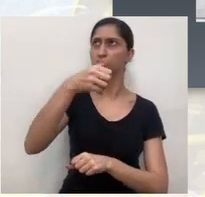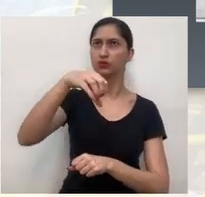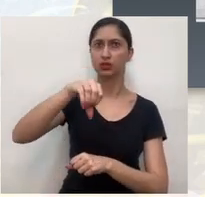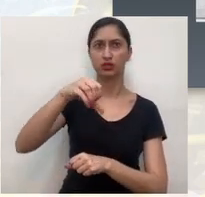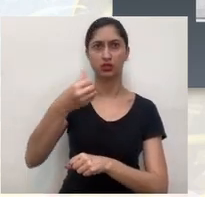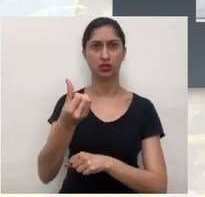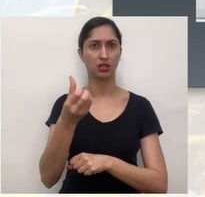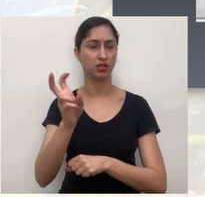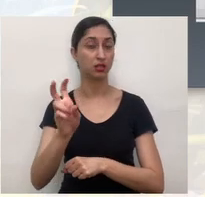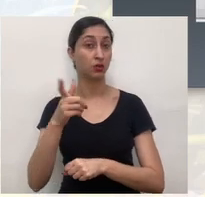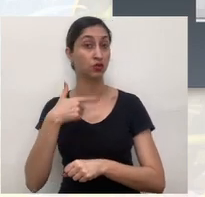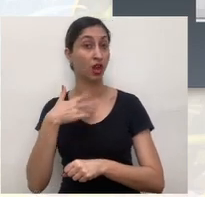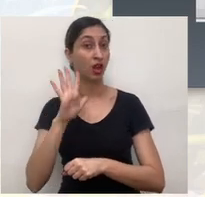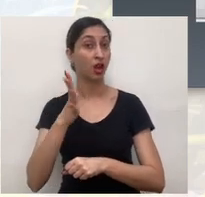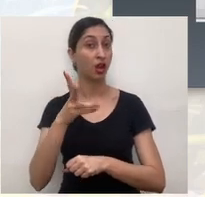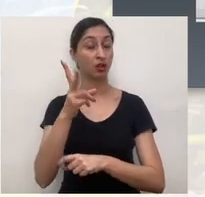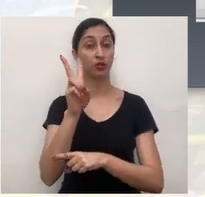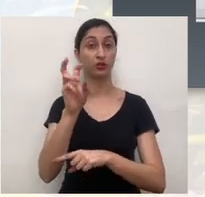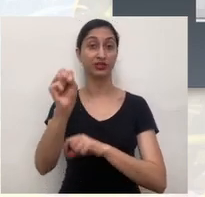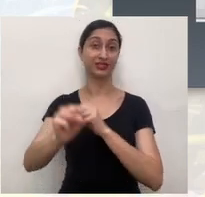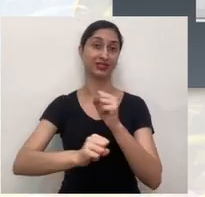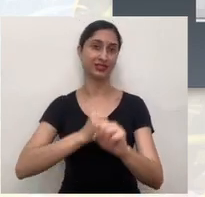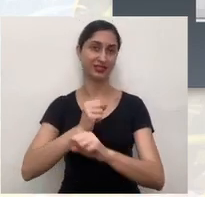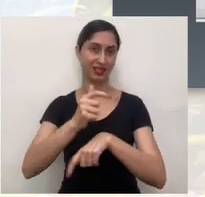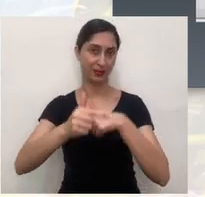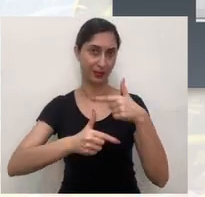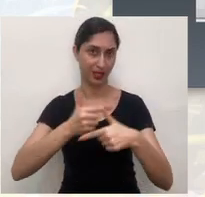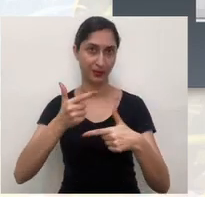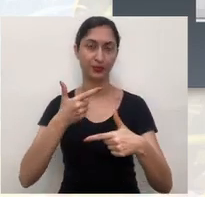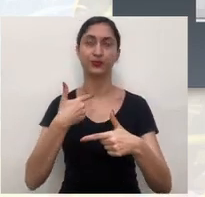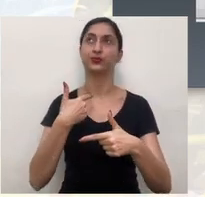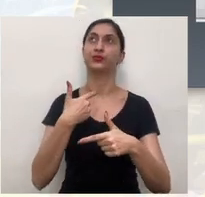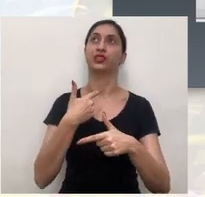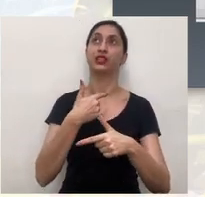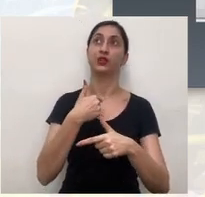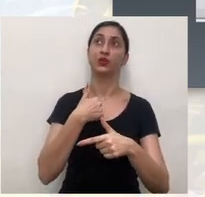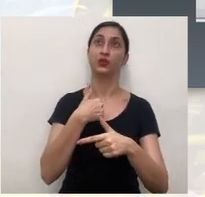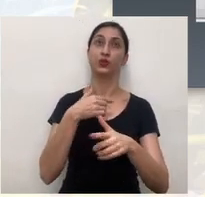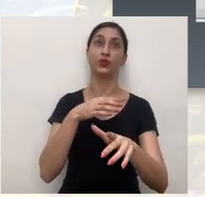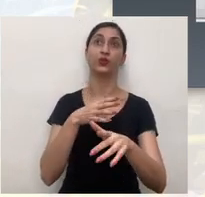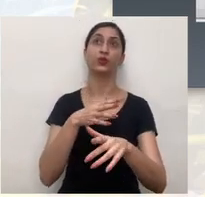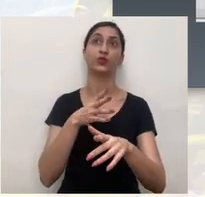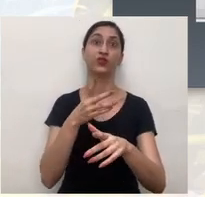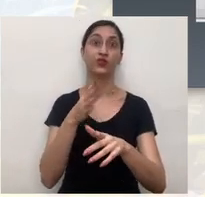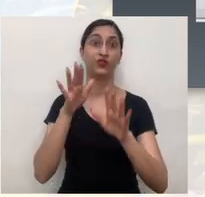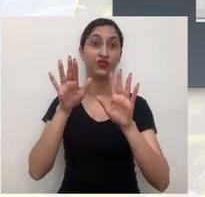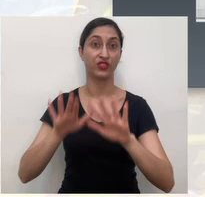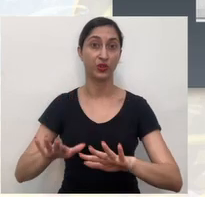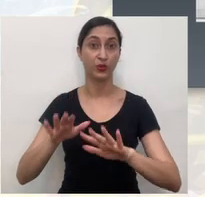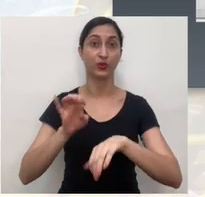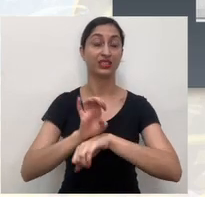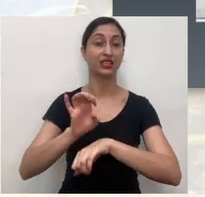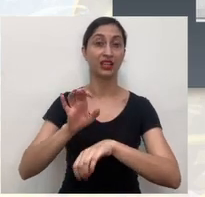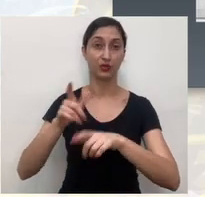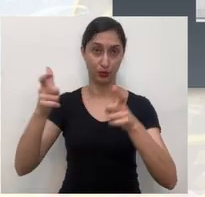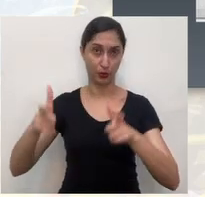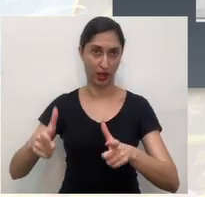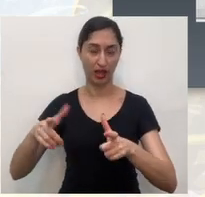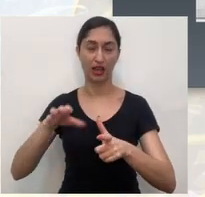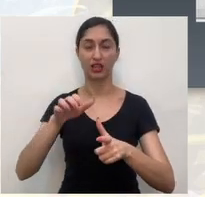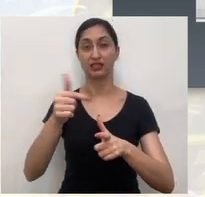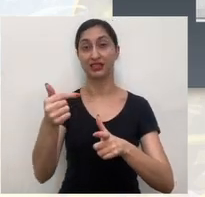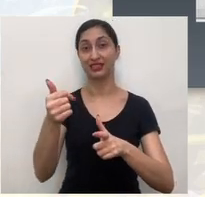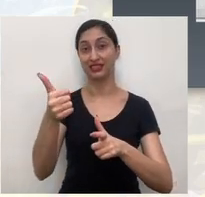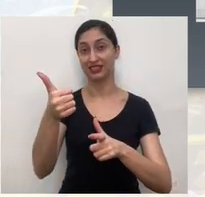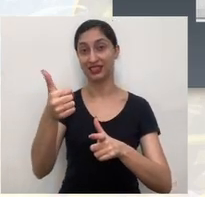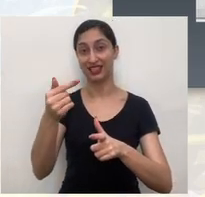tinha 2 anos que eu estava no escritório. Eu passei 17 no total. Então, aqui tem um desenho do conjunto,